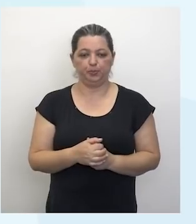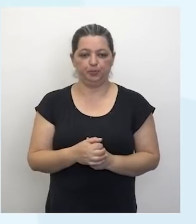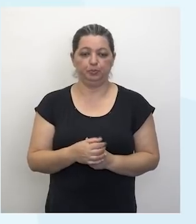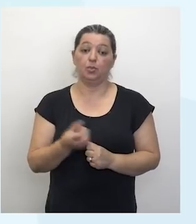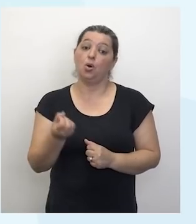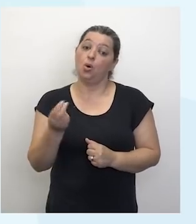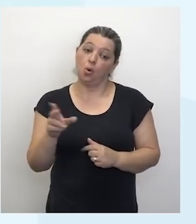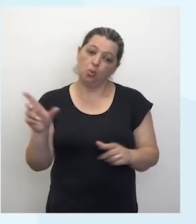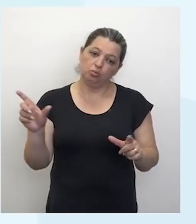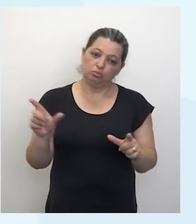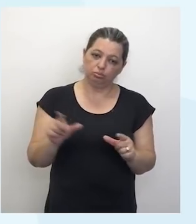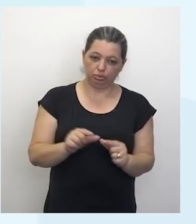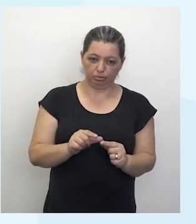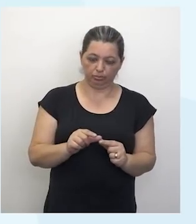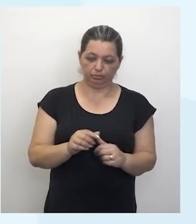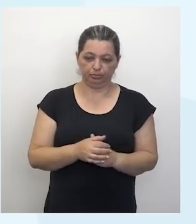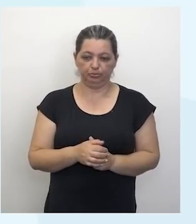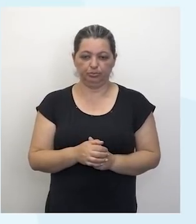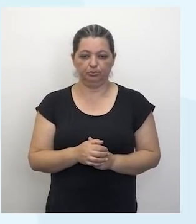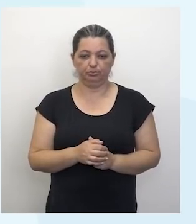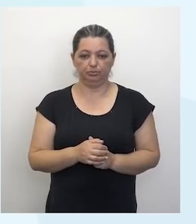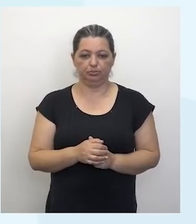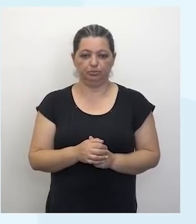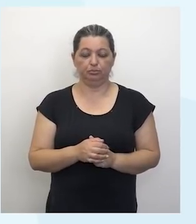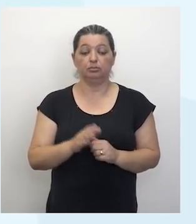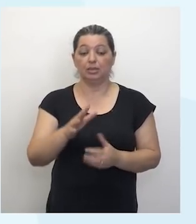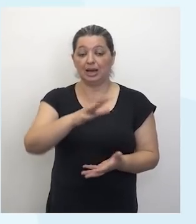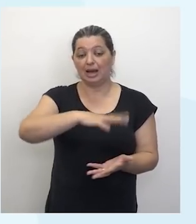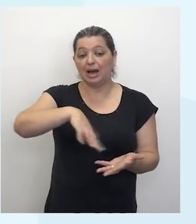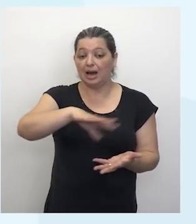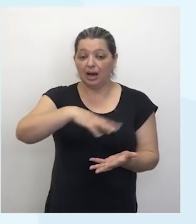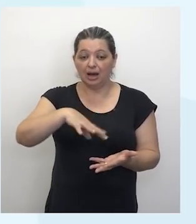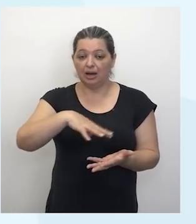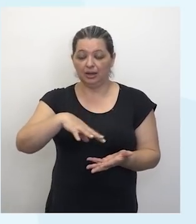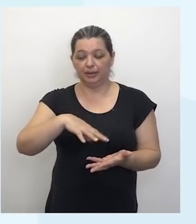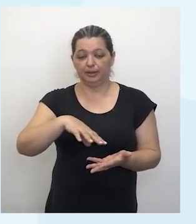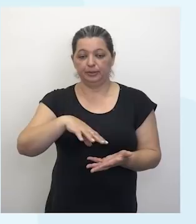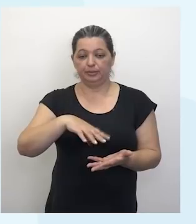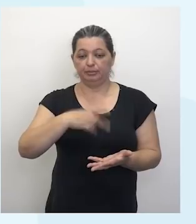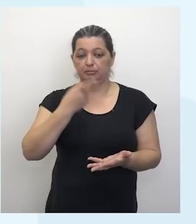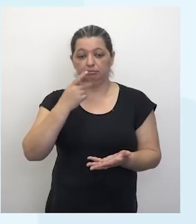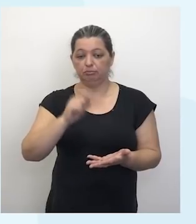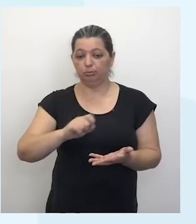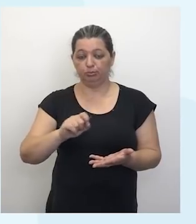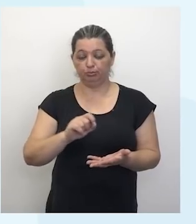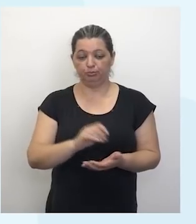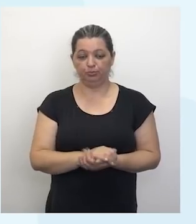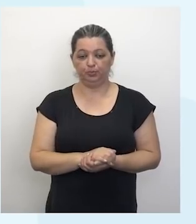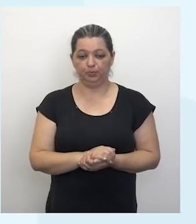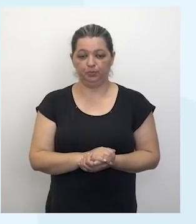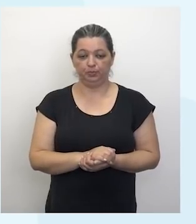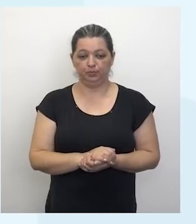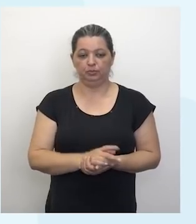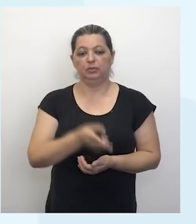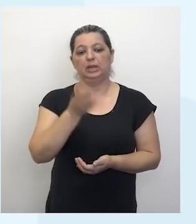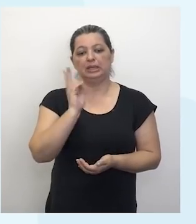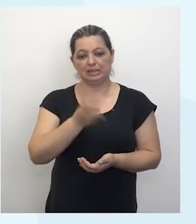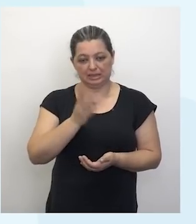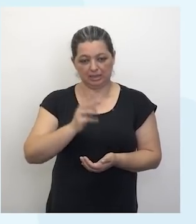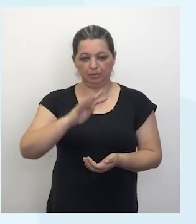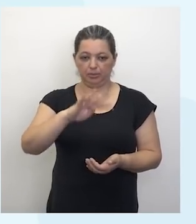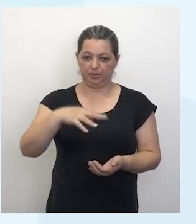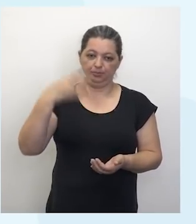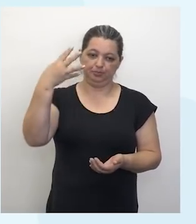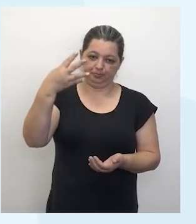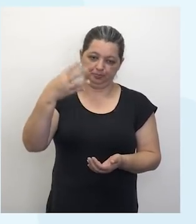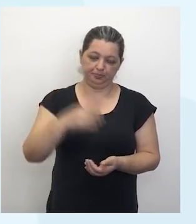reduz igualmente. Só que no caso da área, quando a gente fala da área, ela fica sempre elevada ao